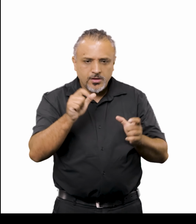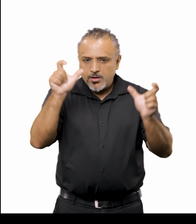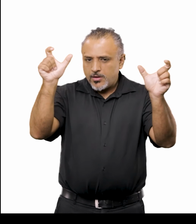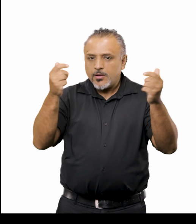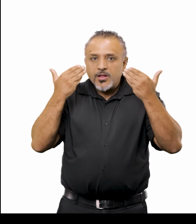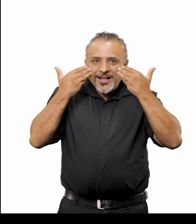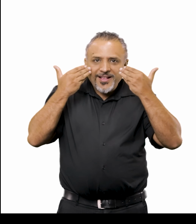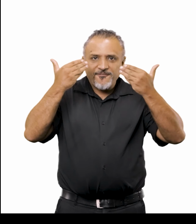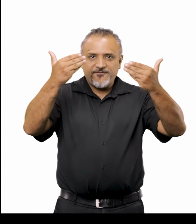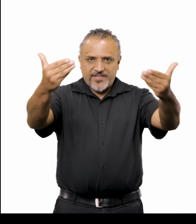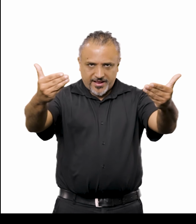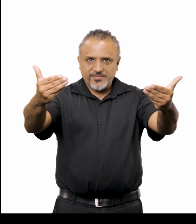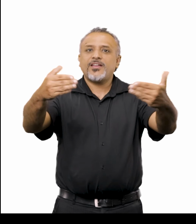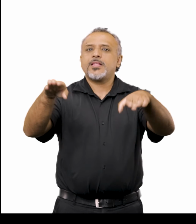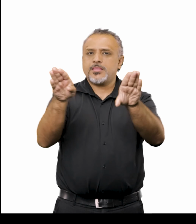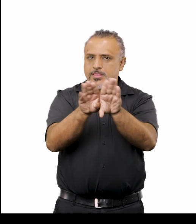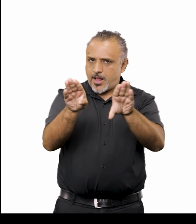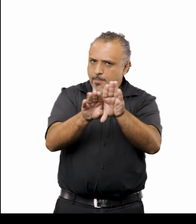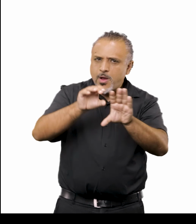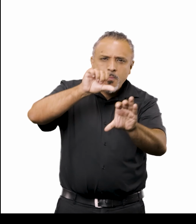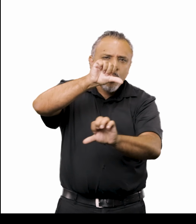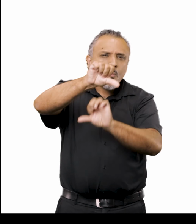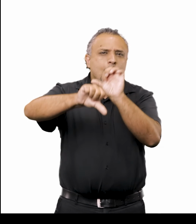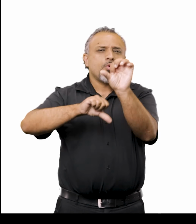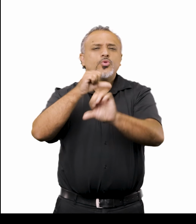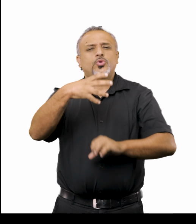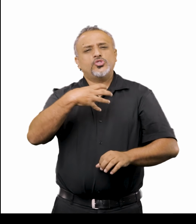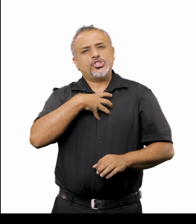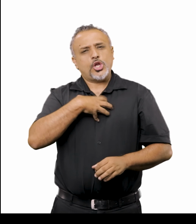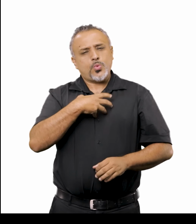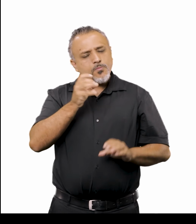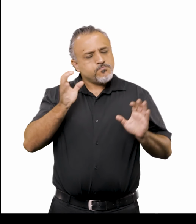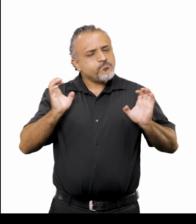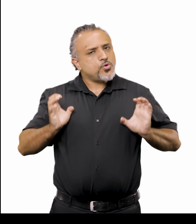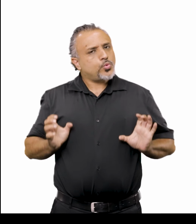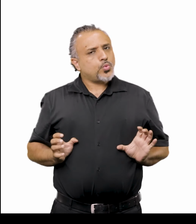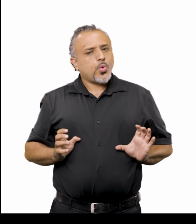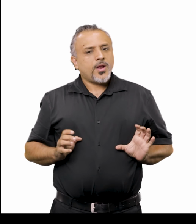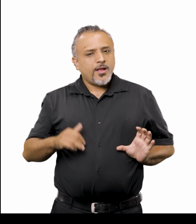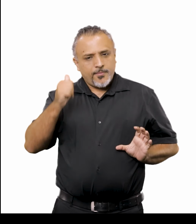o desenho das 2 figuras mais à frente. Também modificou algumas de suas